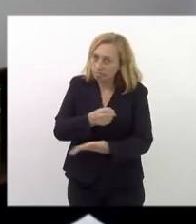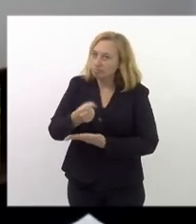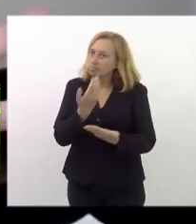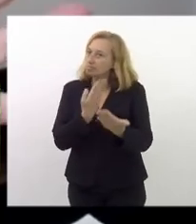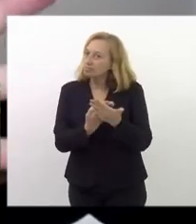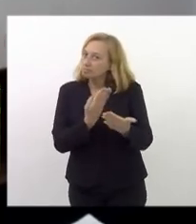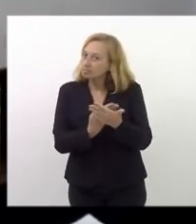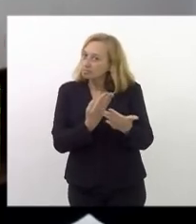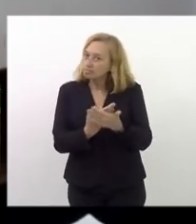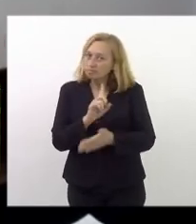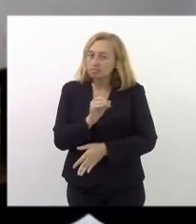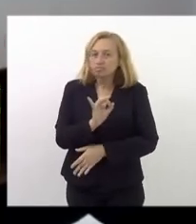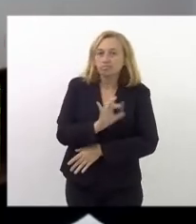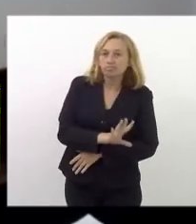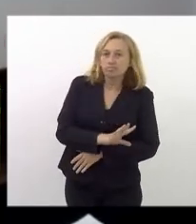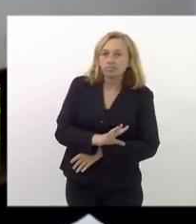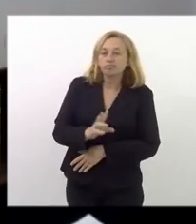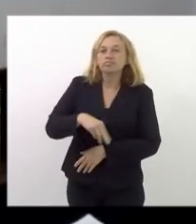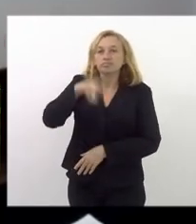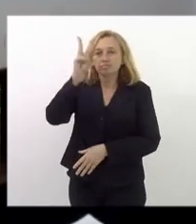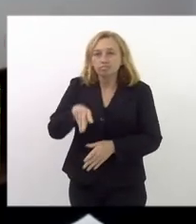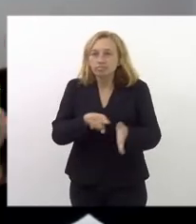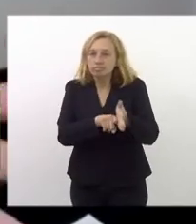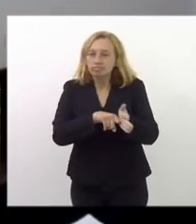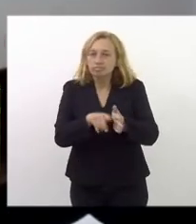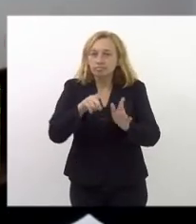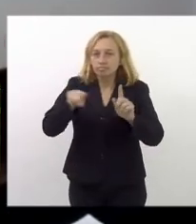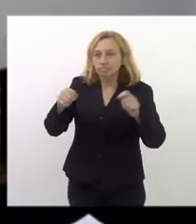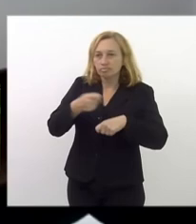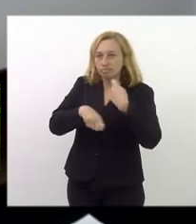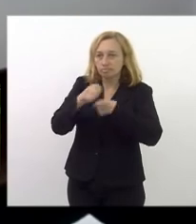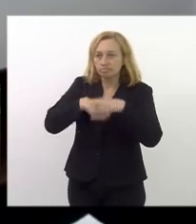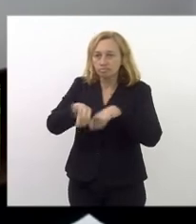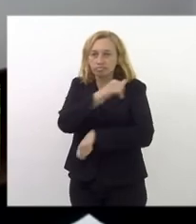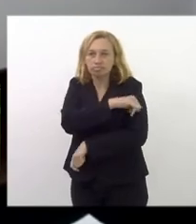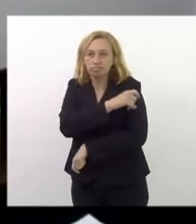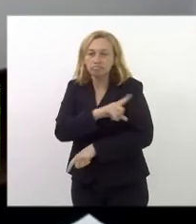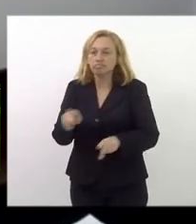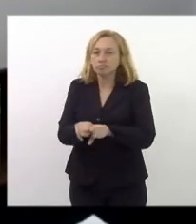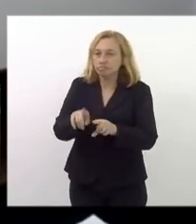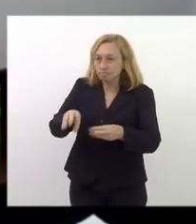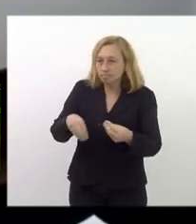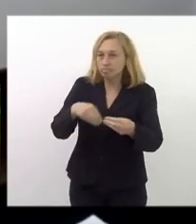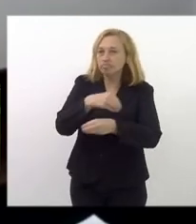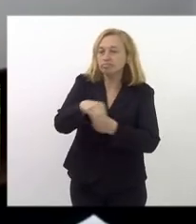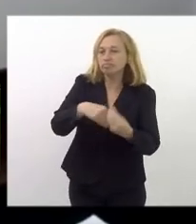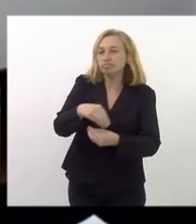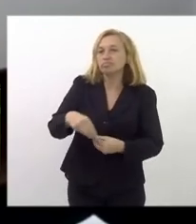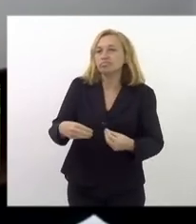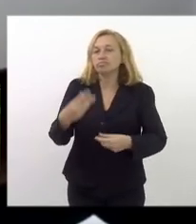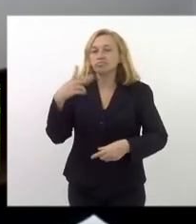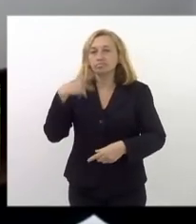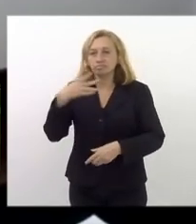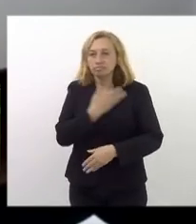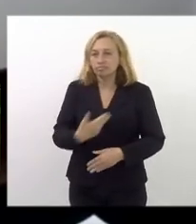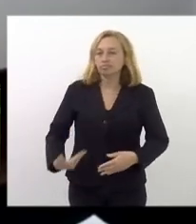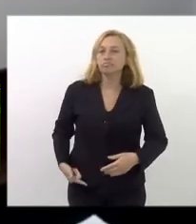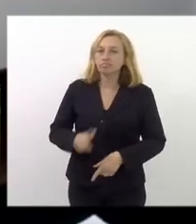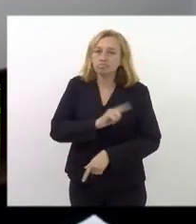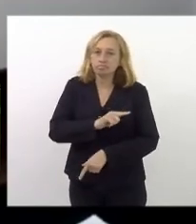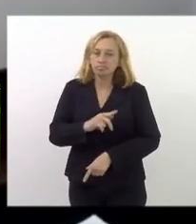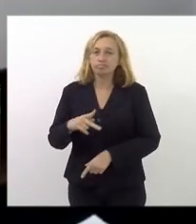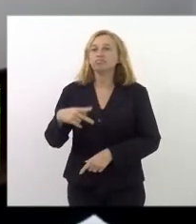estudos, não só para quem pesquisa a economia do Rio de Janeiro, como também para quem está envolvido, né, na política pública, na gestão pública e tudo